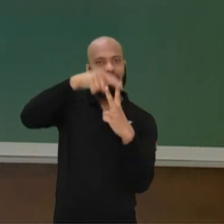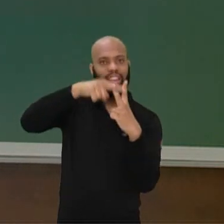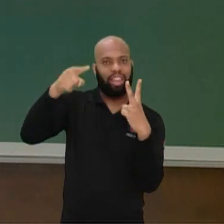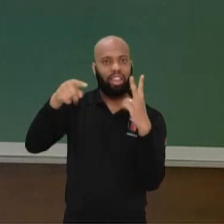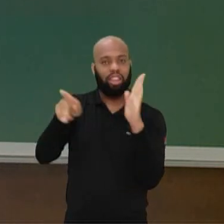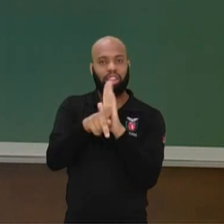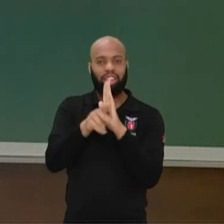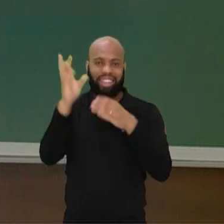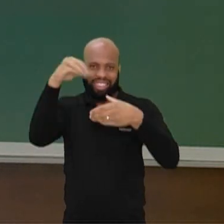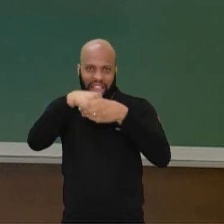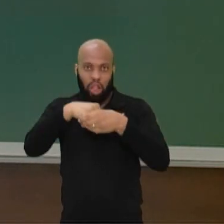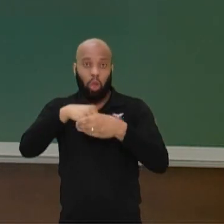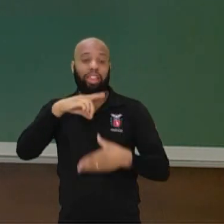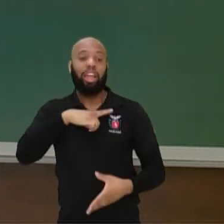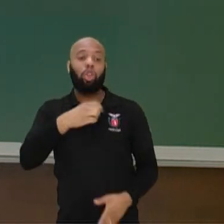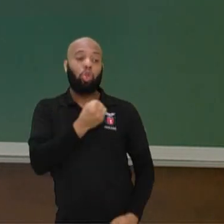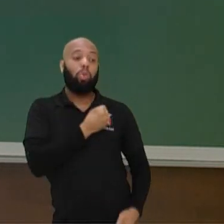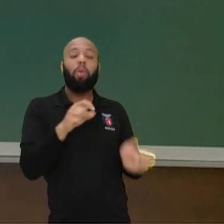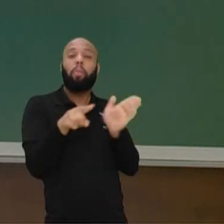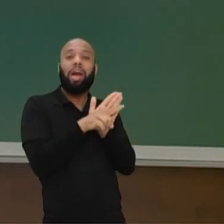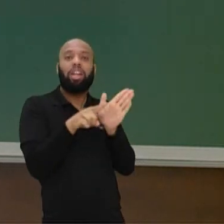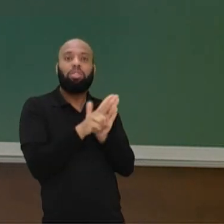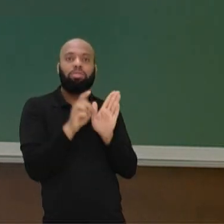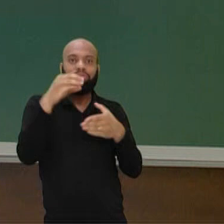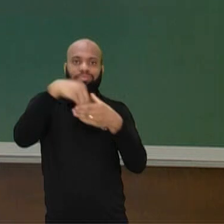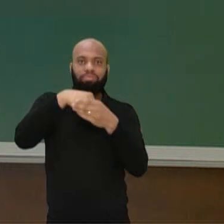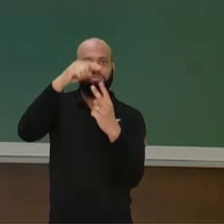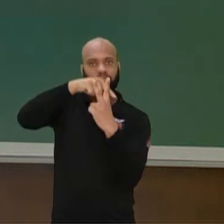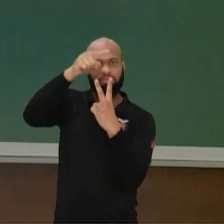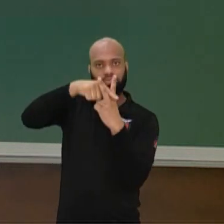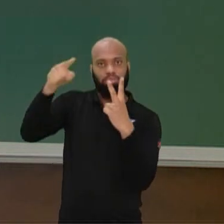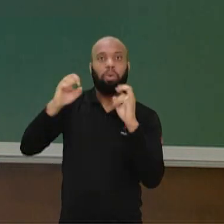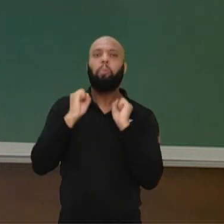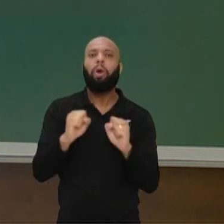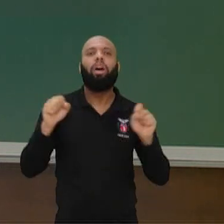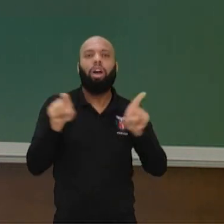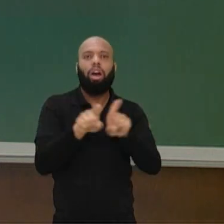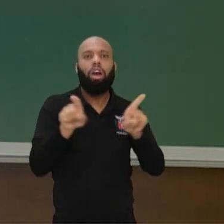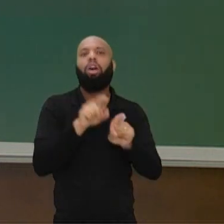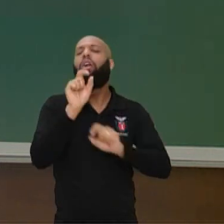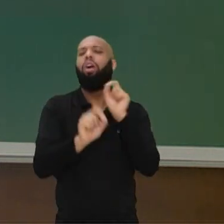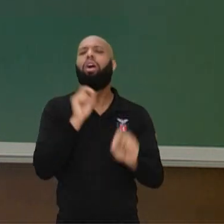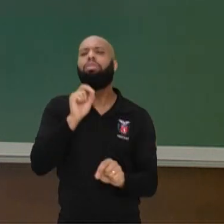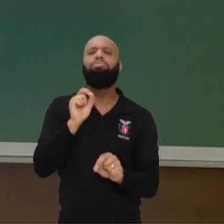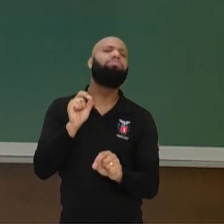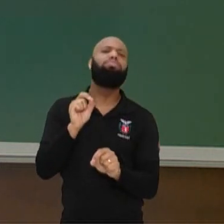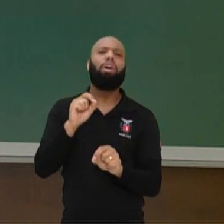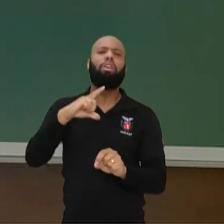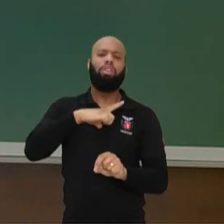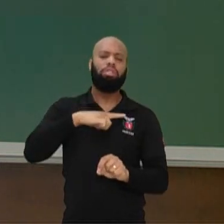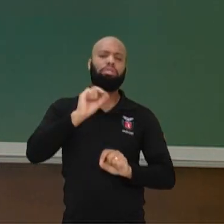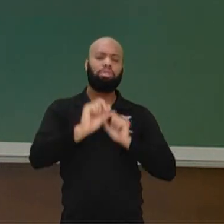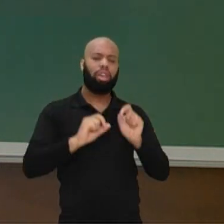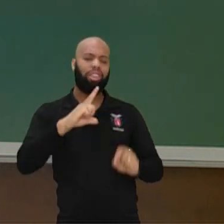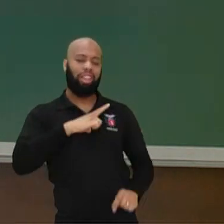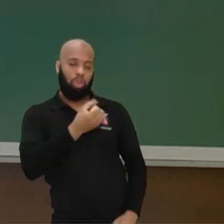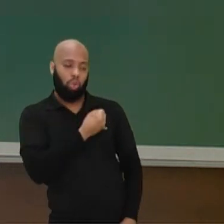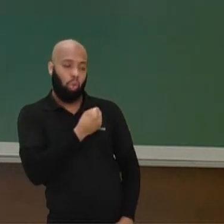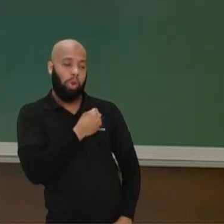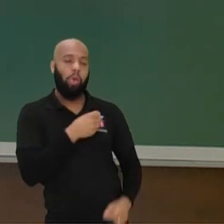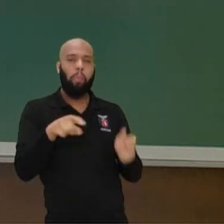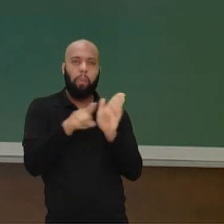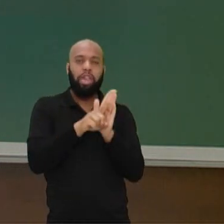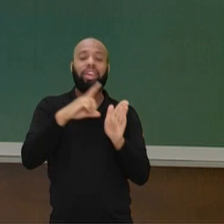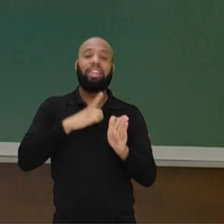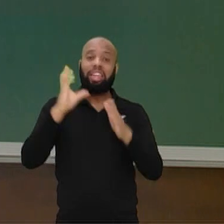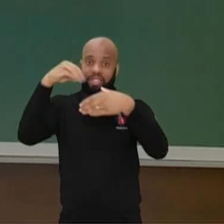quadrada de número negativo, você pode entender, né, que esse número negativo, ele é